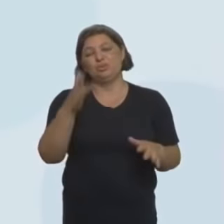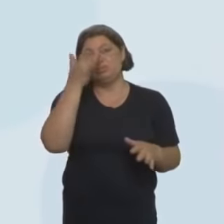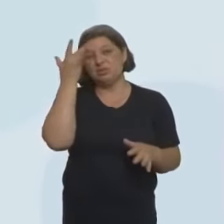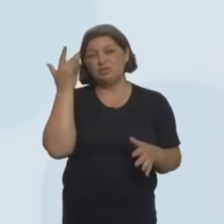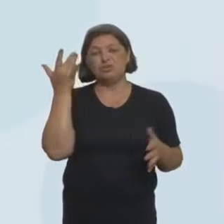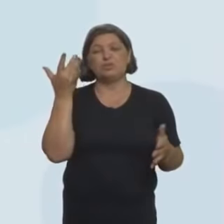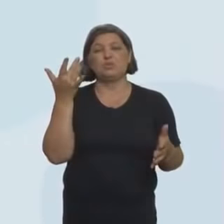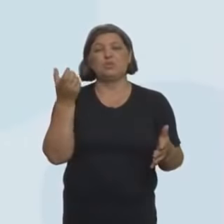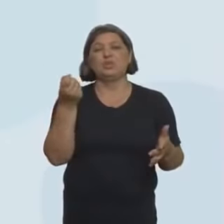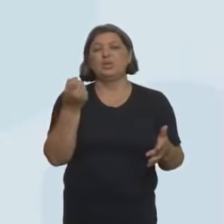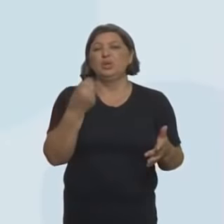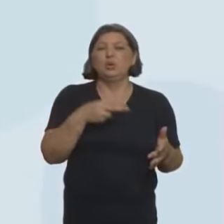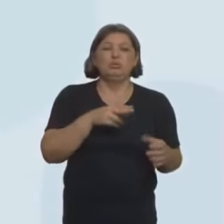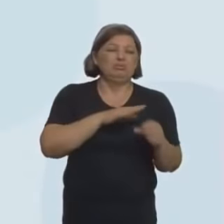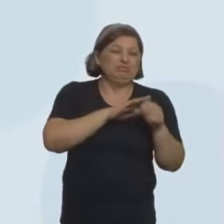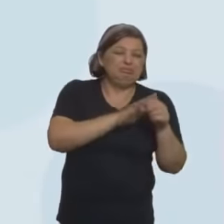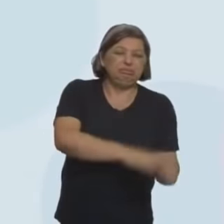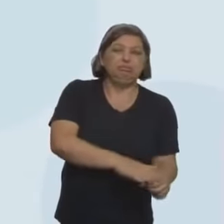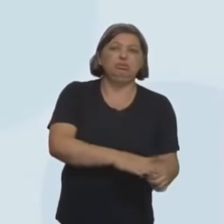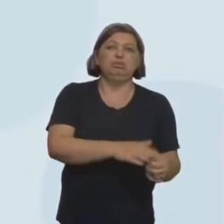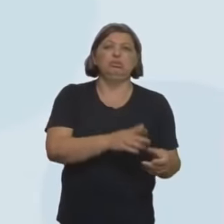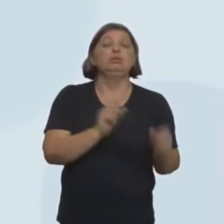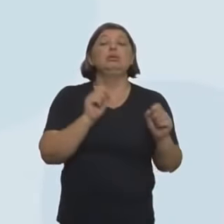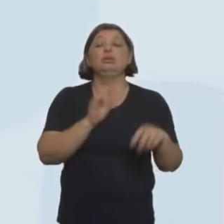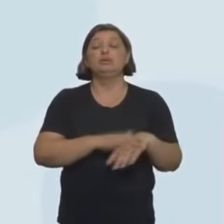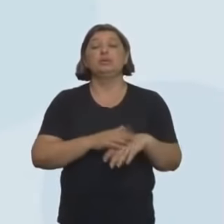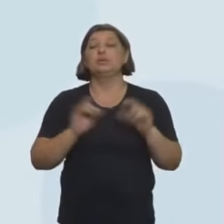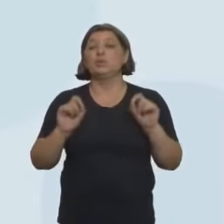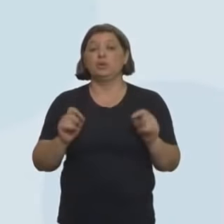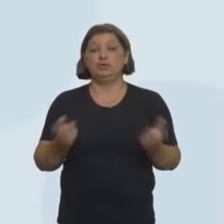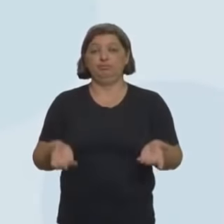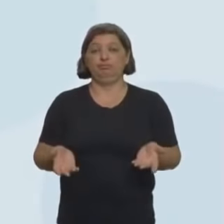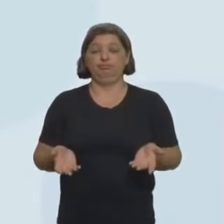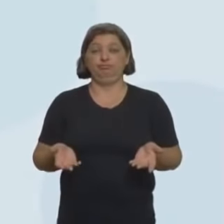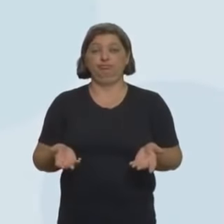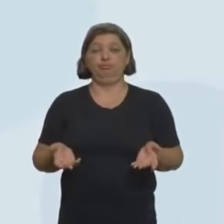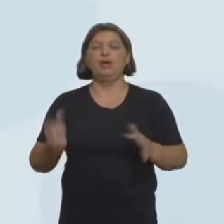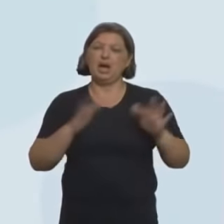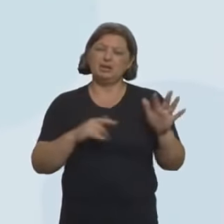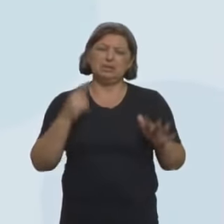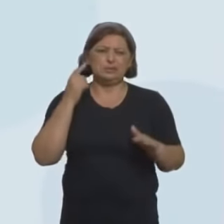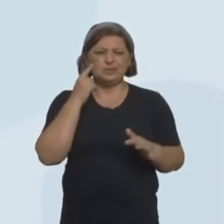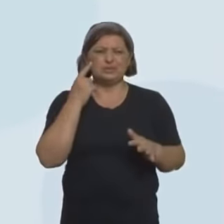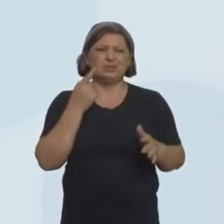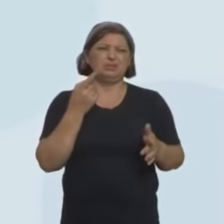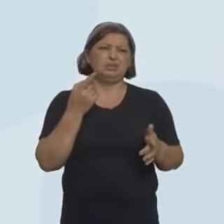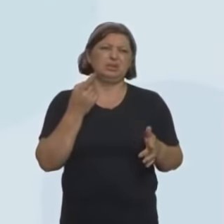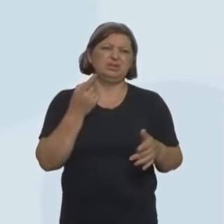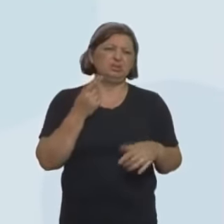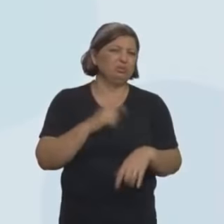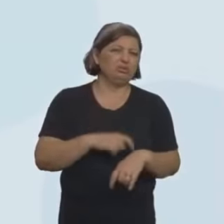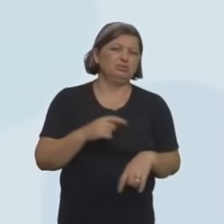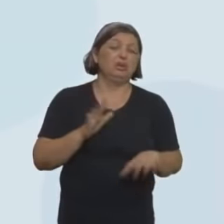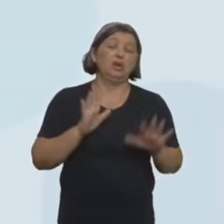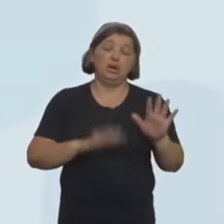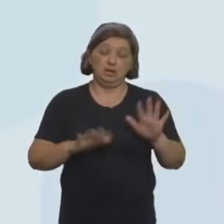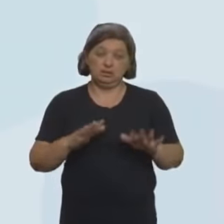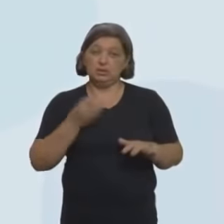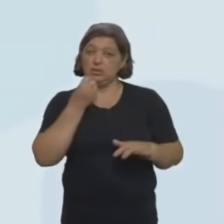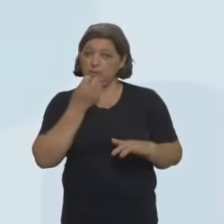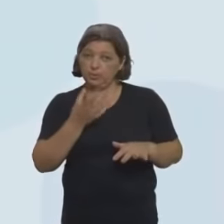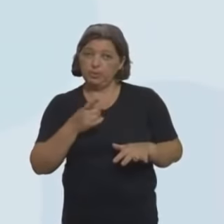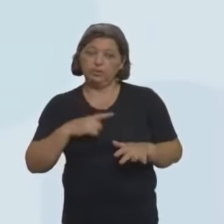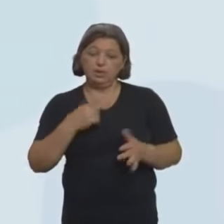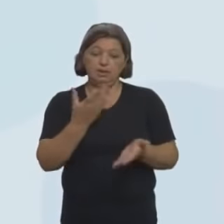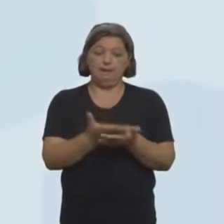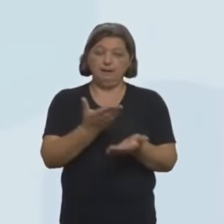chateio alguém, machuco alguém, o que eu faço? Às vezes a gente conta com a intuição, né? Mas é muito bom poder ter uma aula